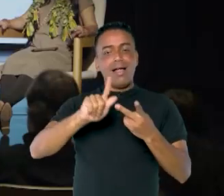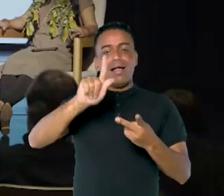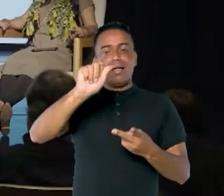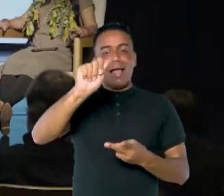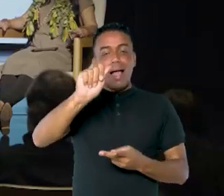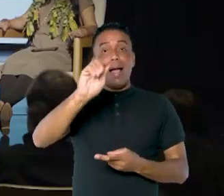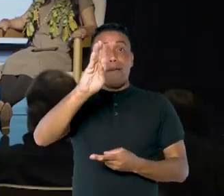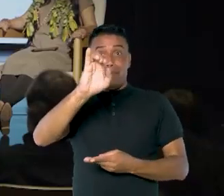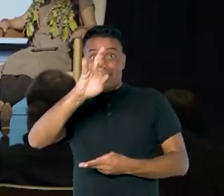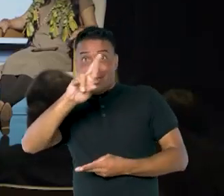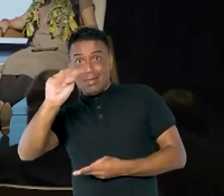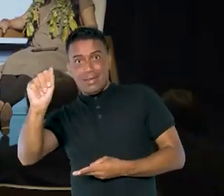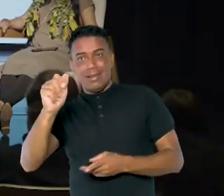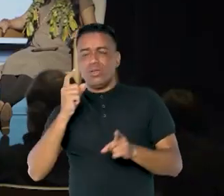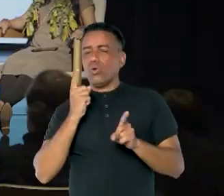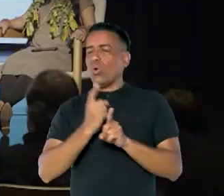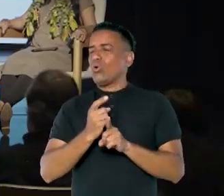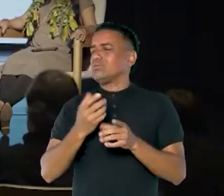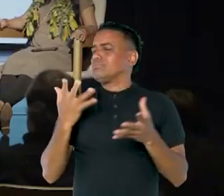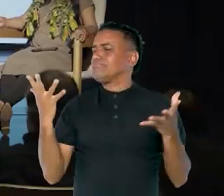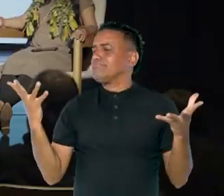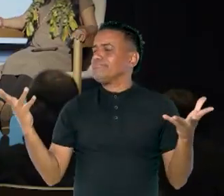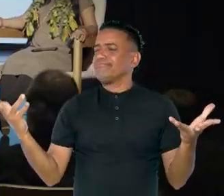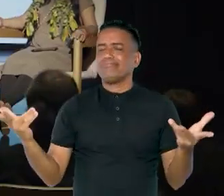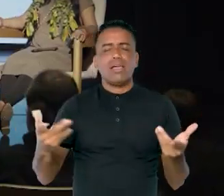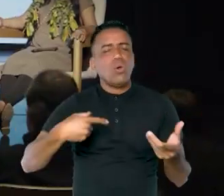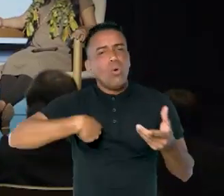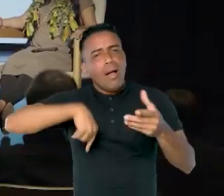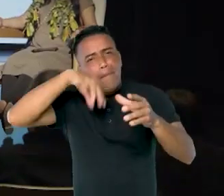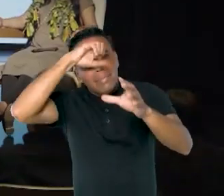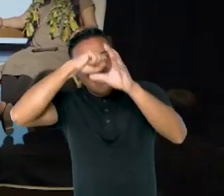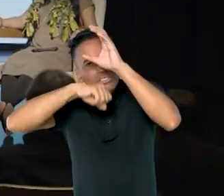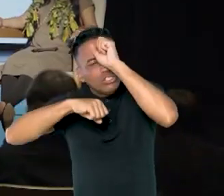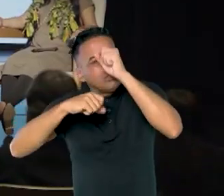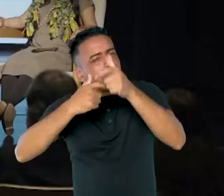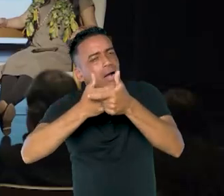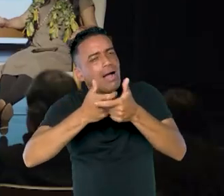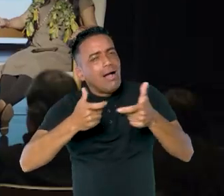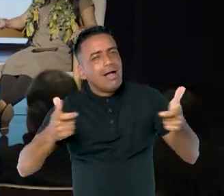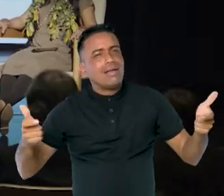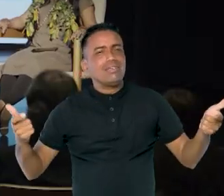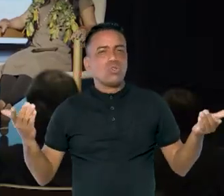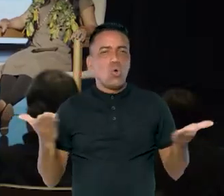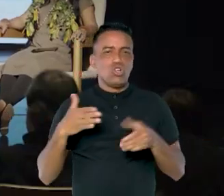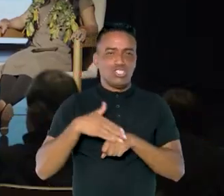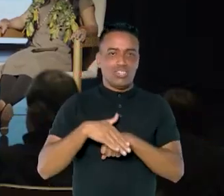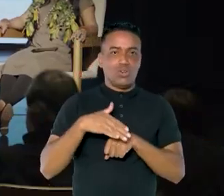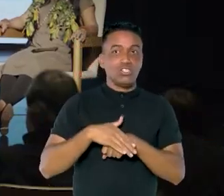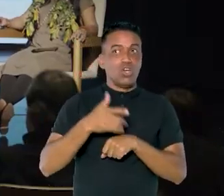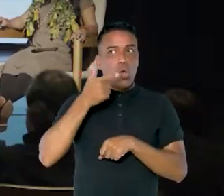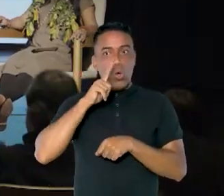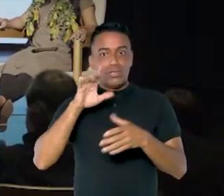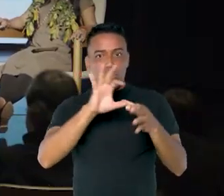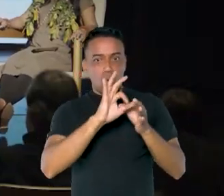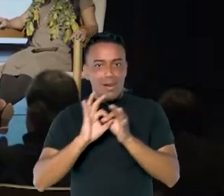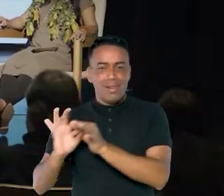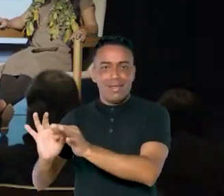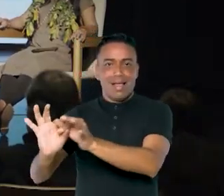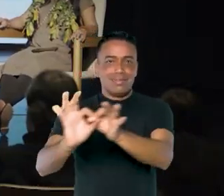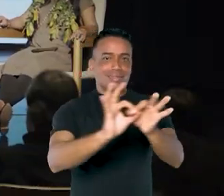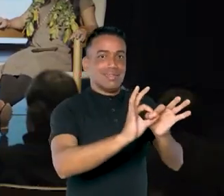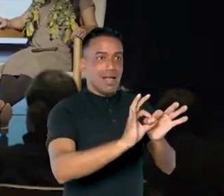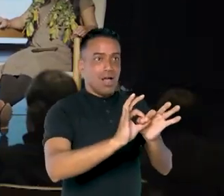muito frutífero e muito agradável. Agradeço muito, aprendi muito essa noite. Acho que a gente conseguiu fazer essa trança, essa conexão